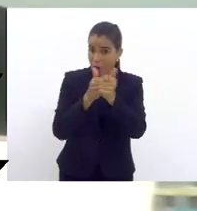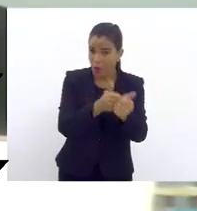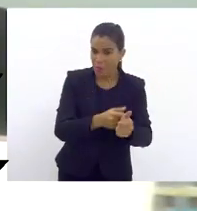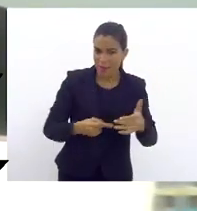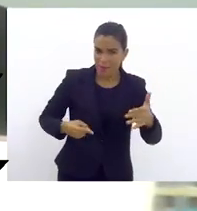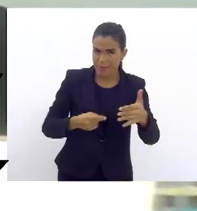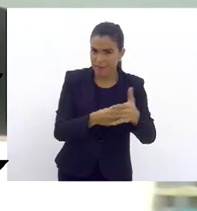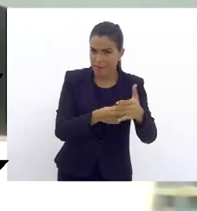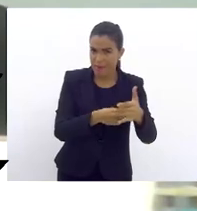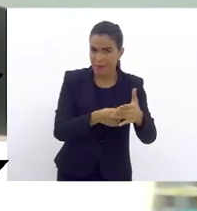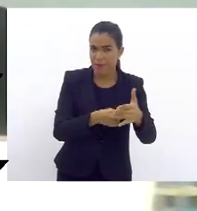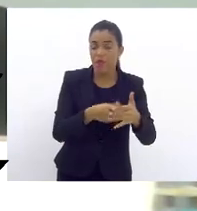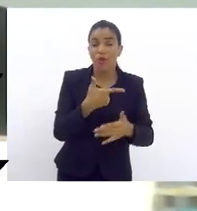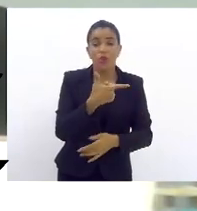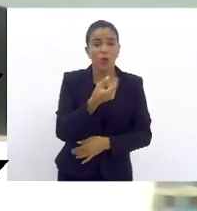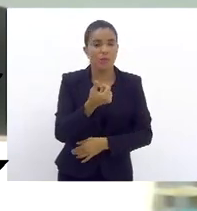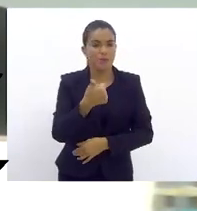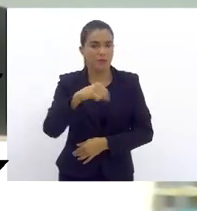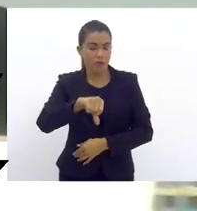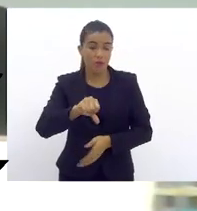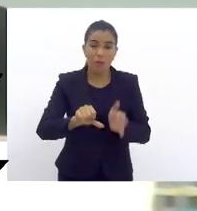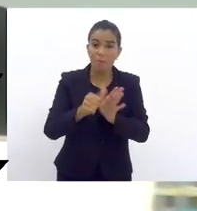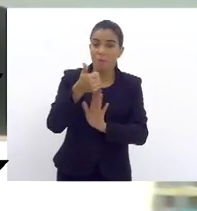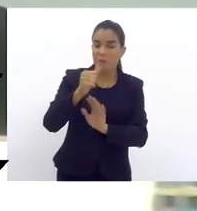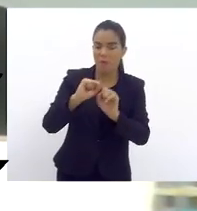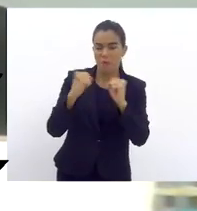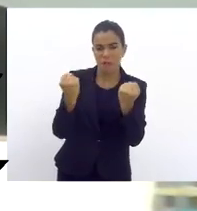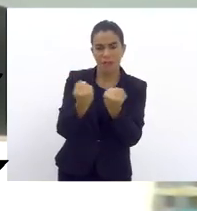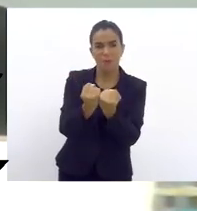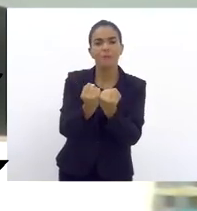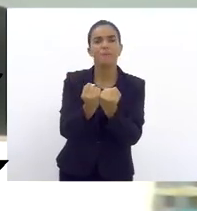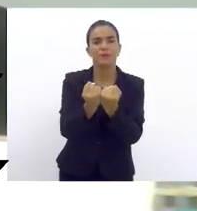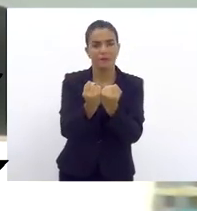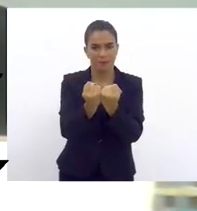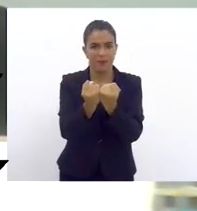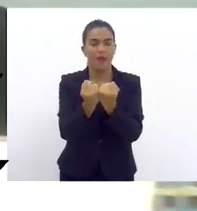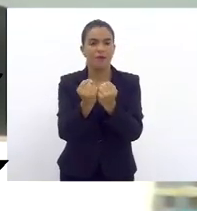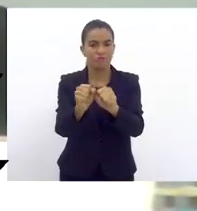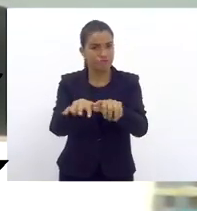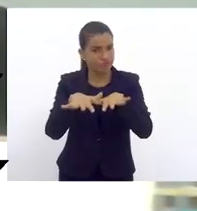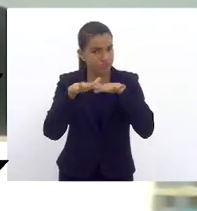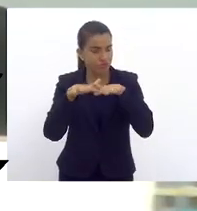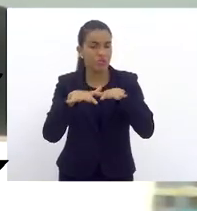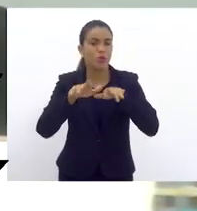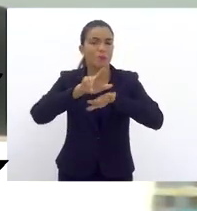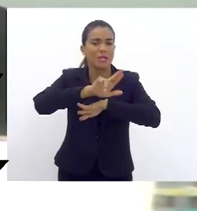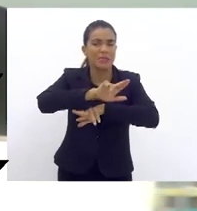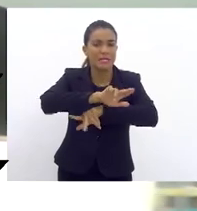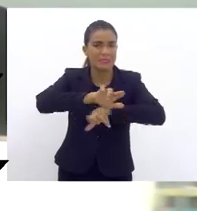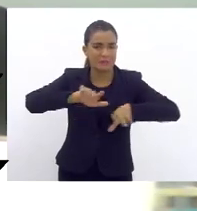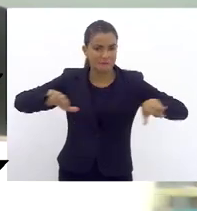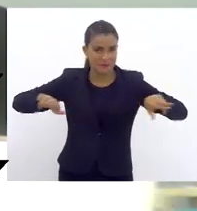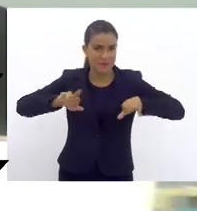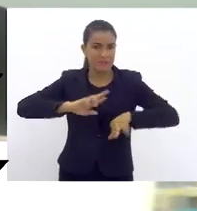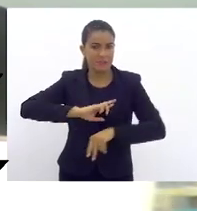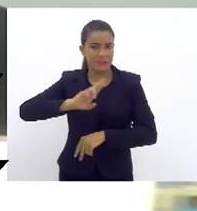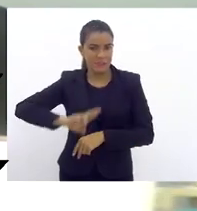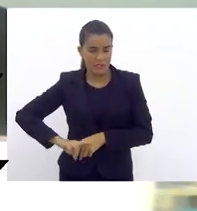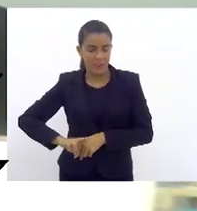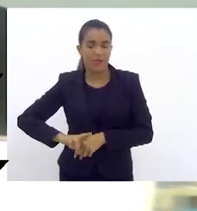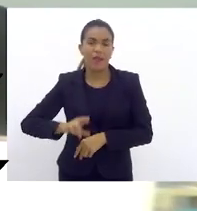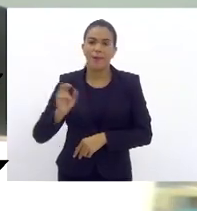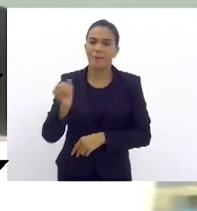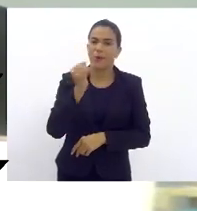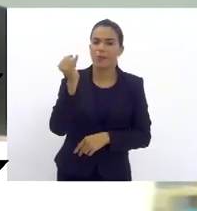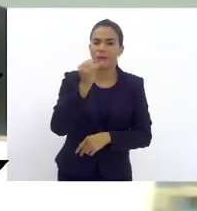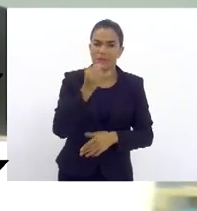2019 primeiro seminário feito pela B sobre diversidade Religiosa e é importante que